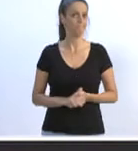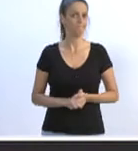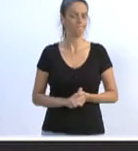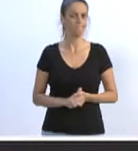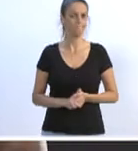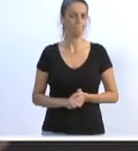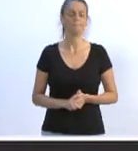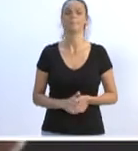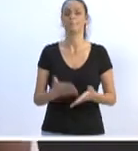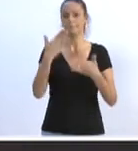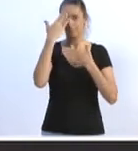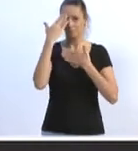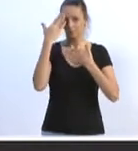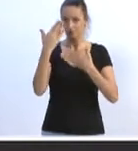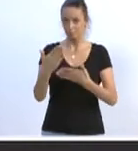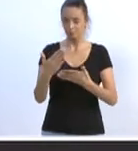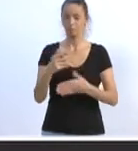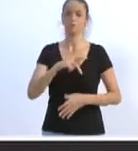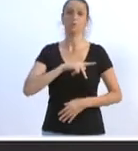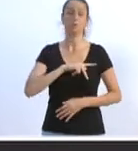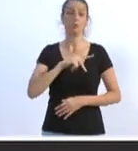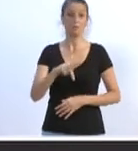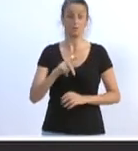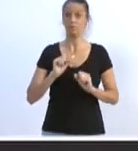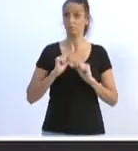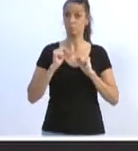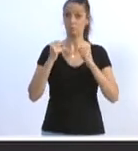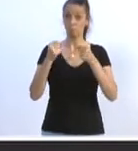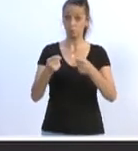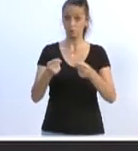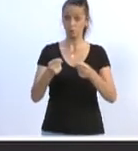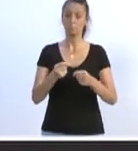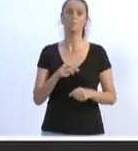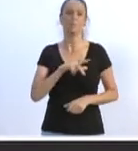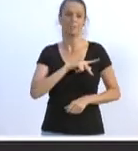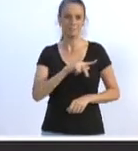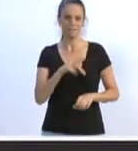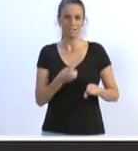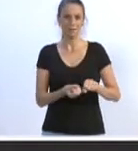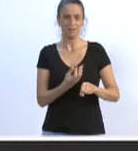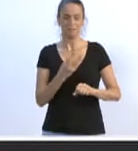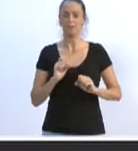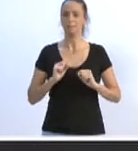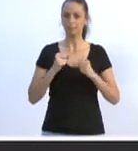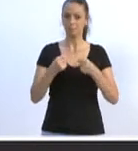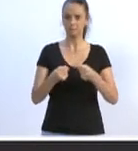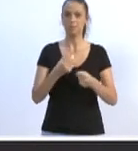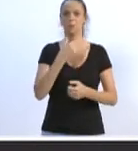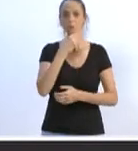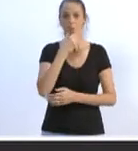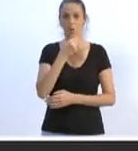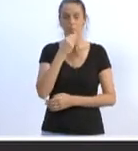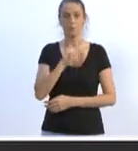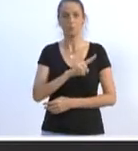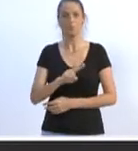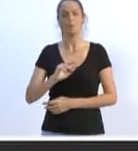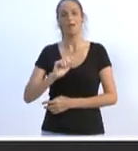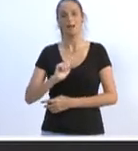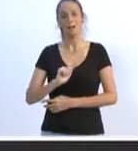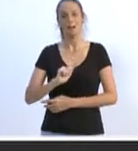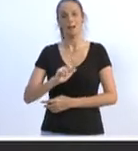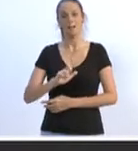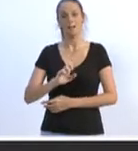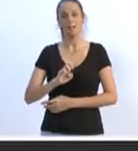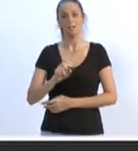quero agradecer o esforço que o presidente do samae vem fazendo alexandru até que na situação